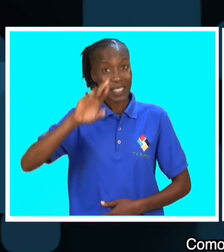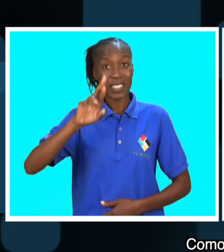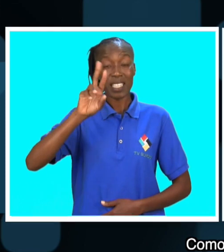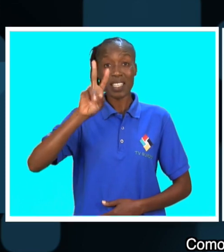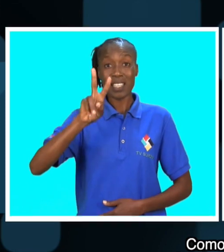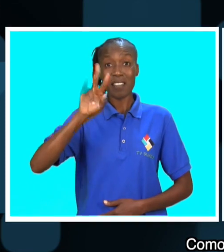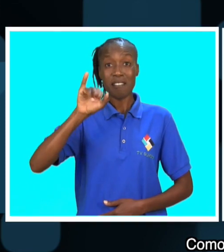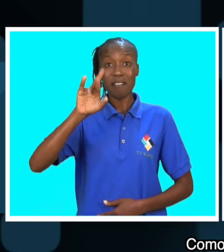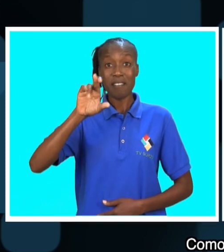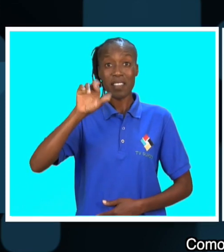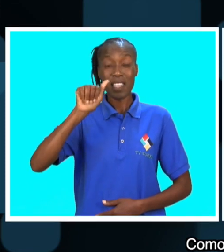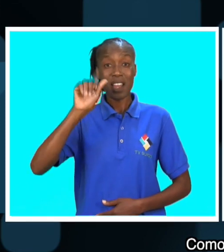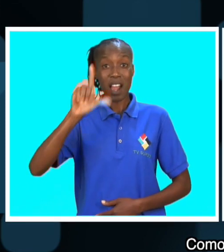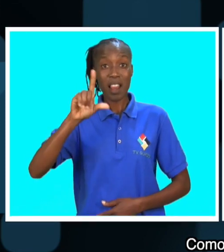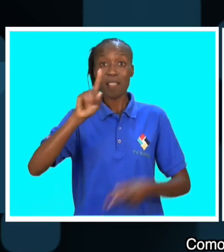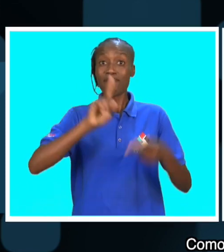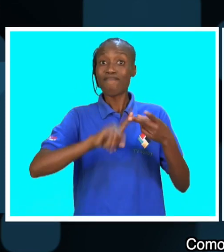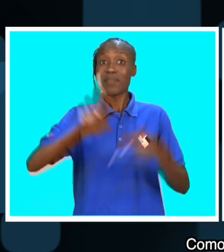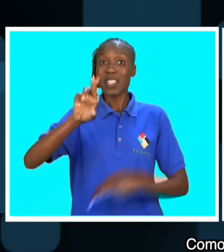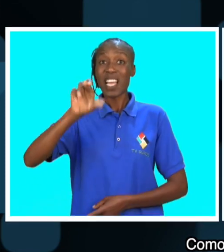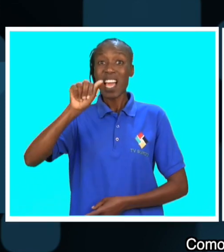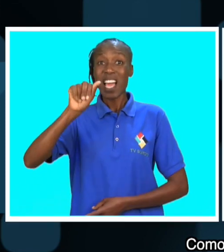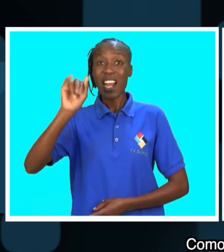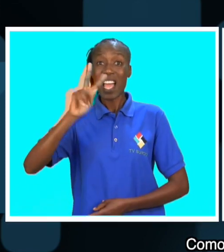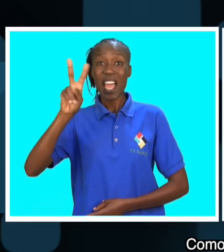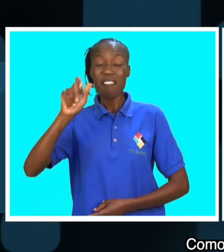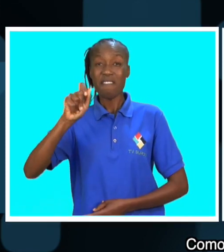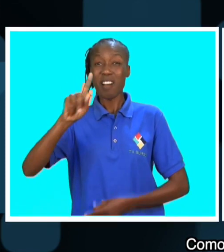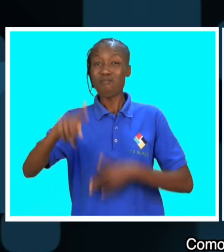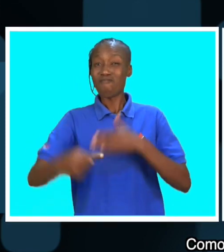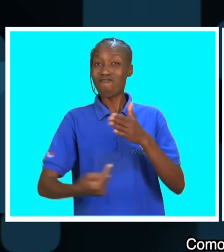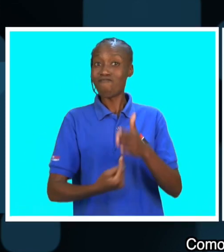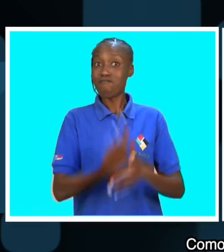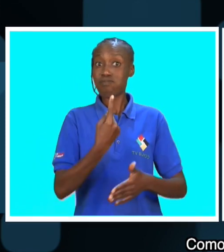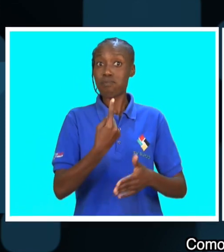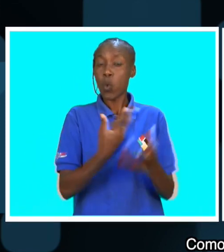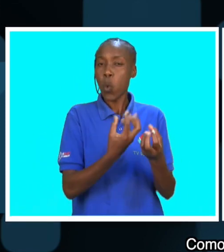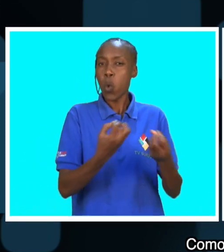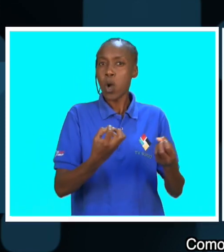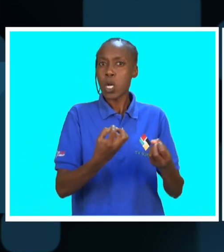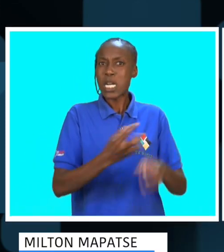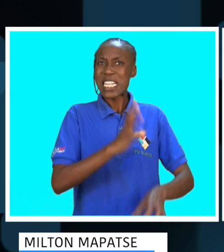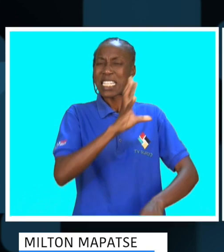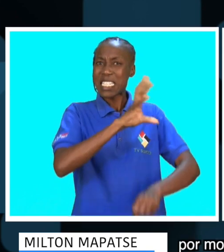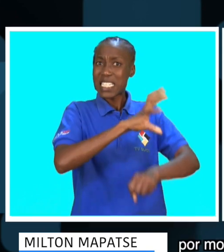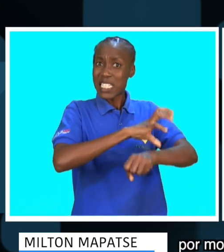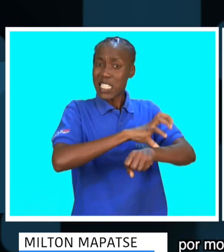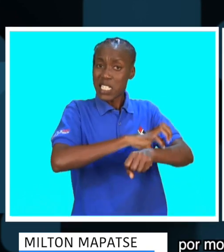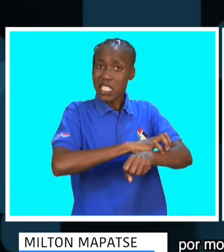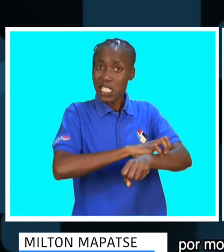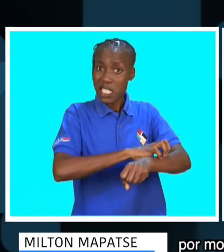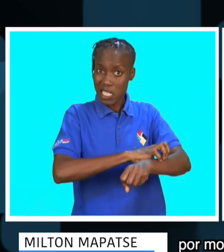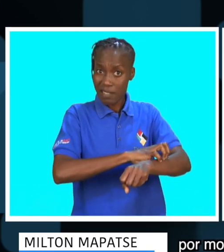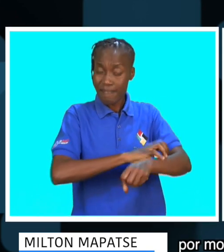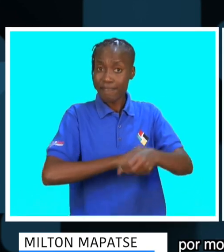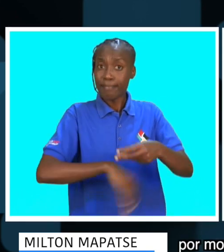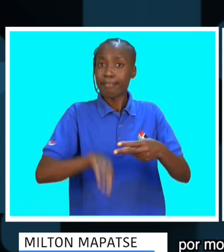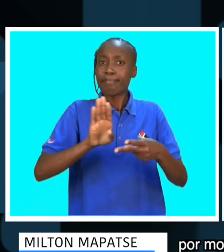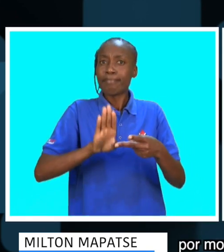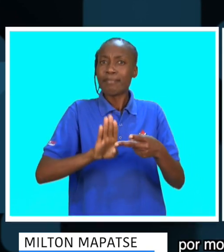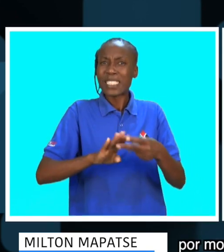viral, a raiva é transmitida basicamente por mordeduras